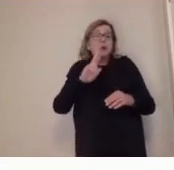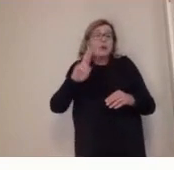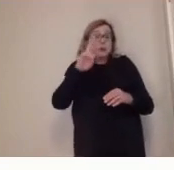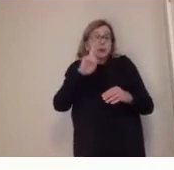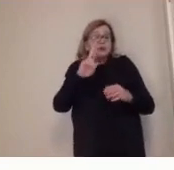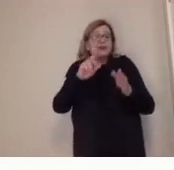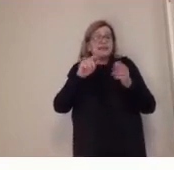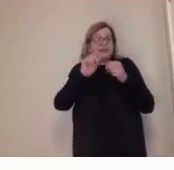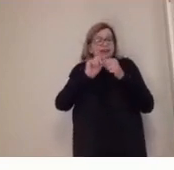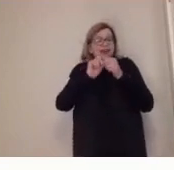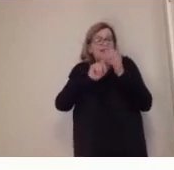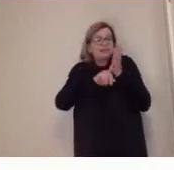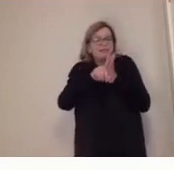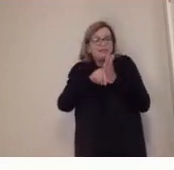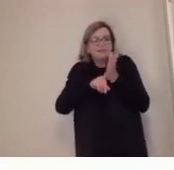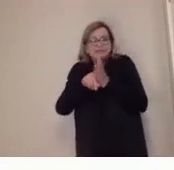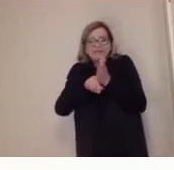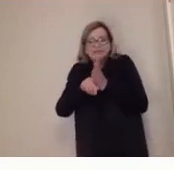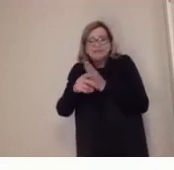né?